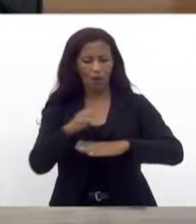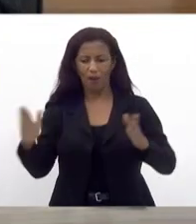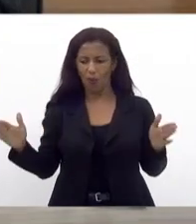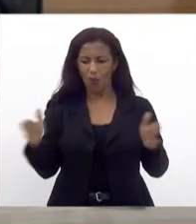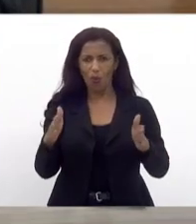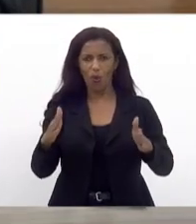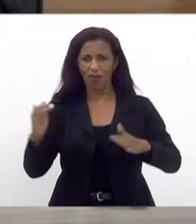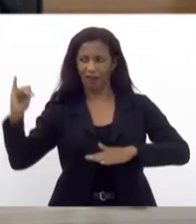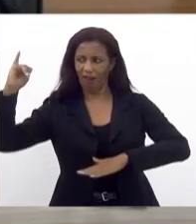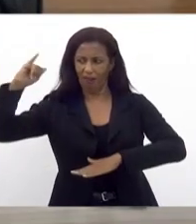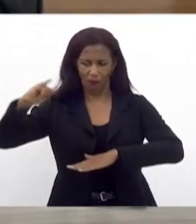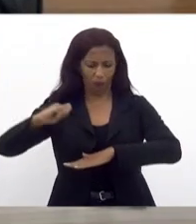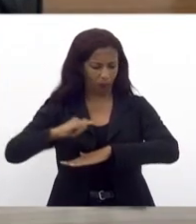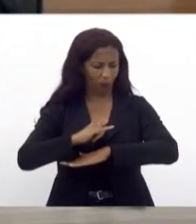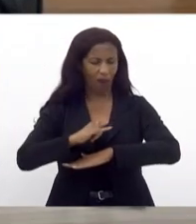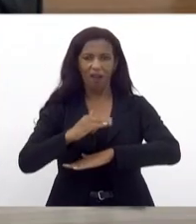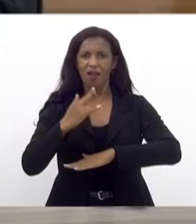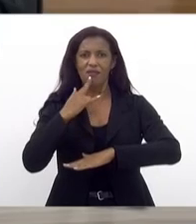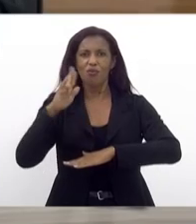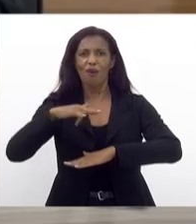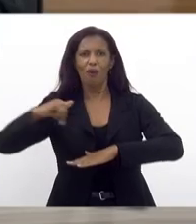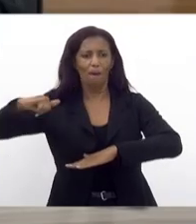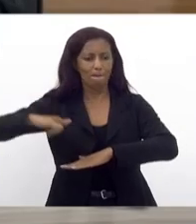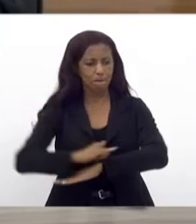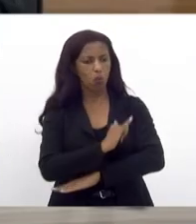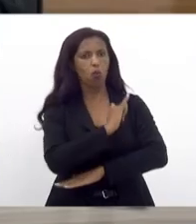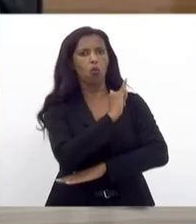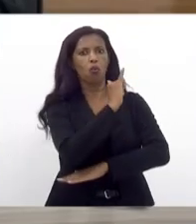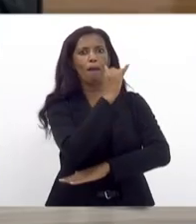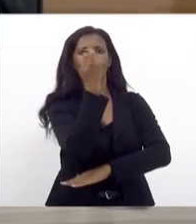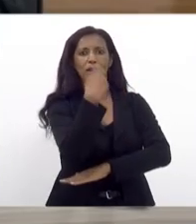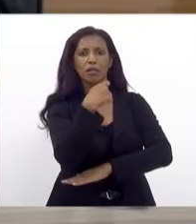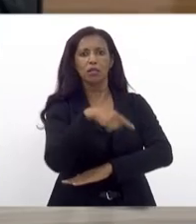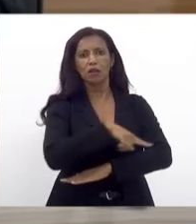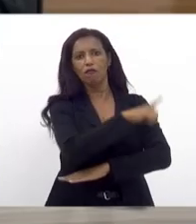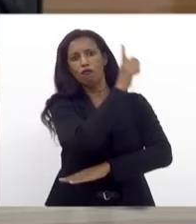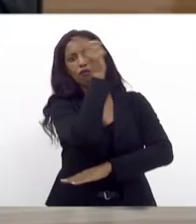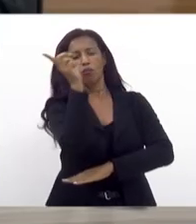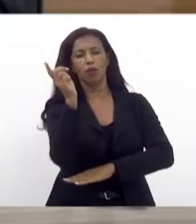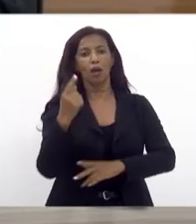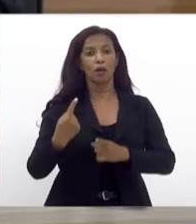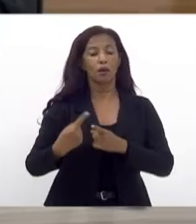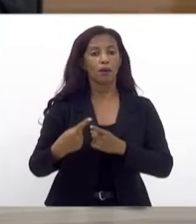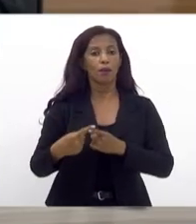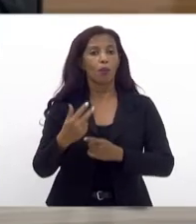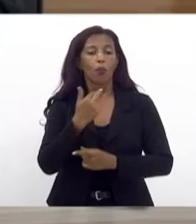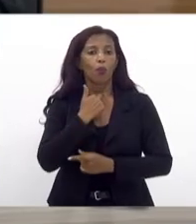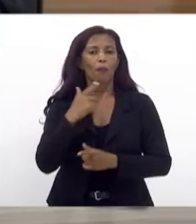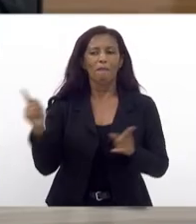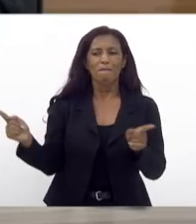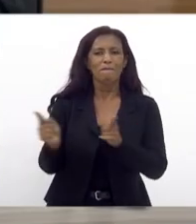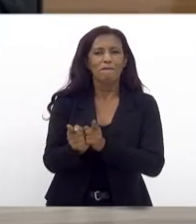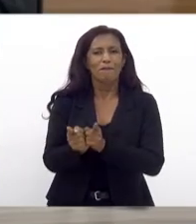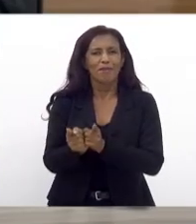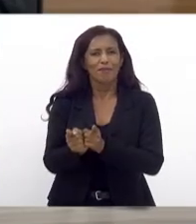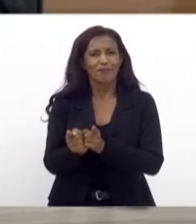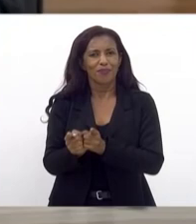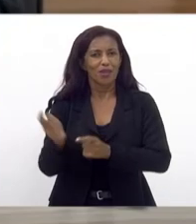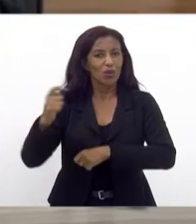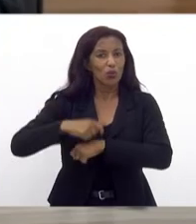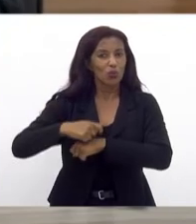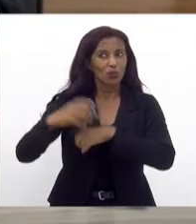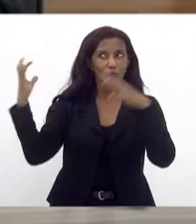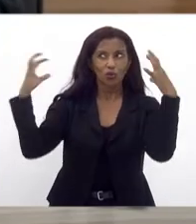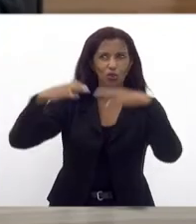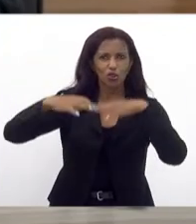curta. Isso ocorreu o ano passado várias vezes, né? E nós sabemos que agora, com o tempo de